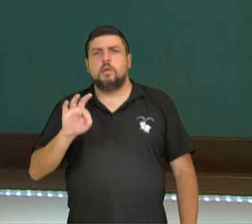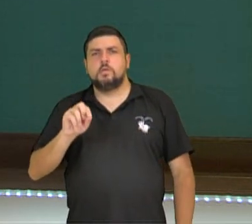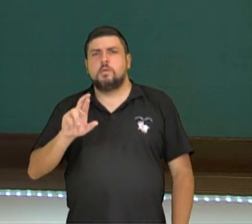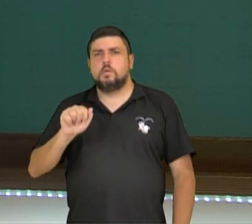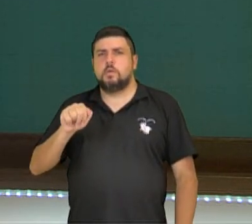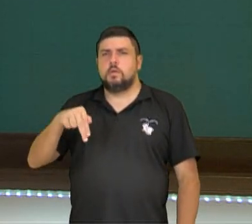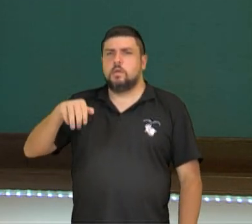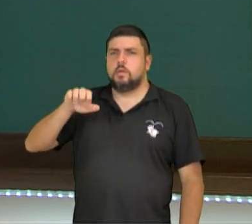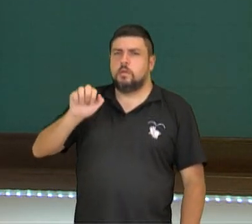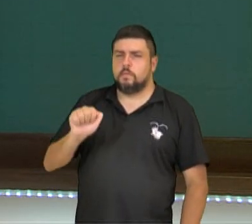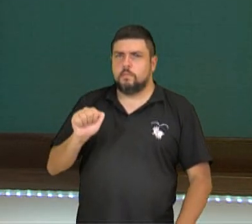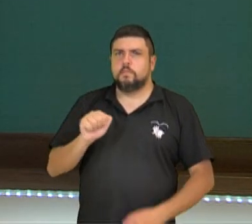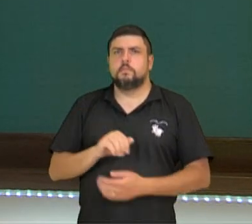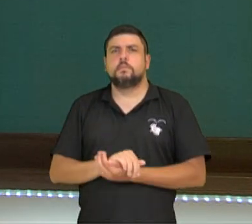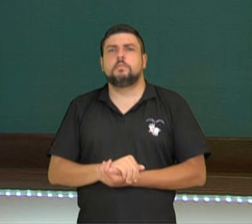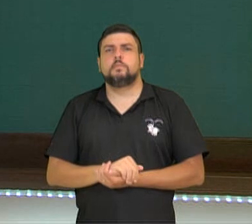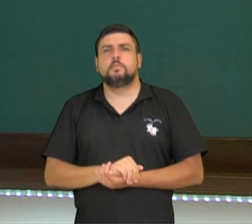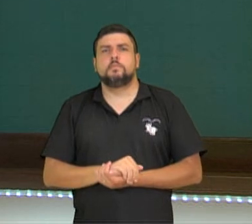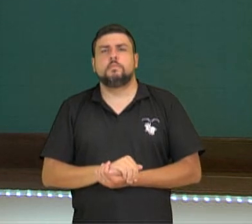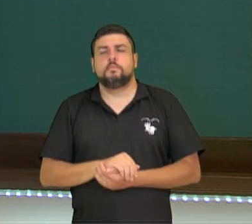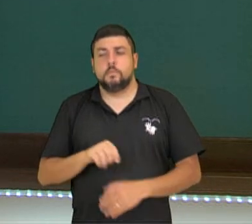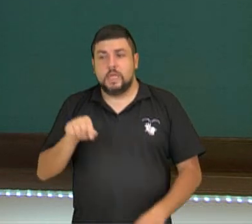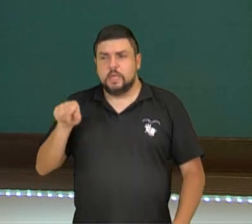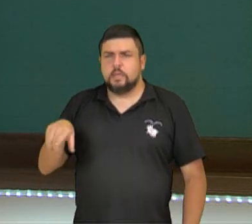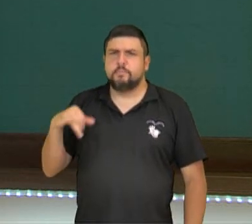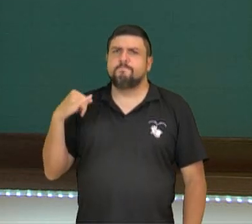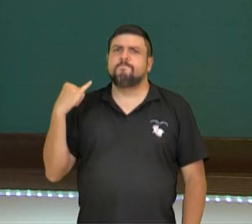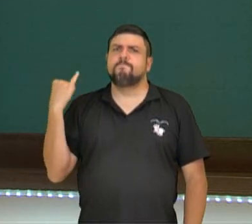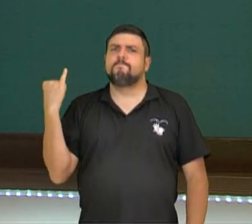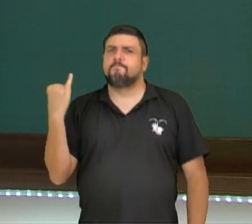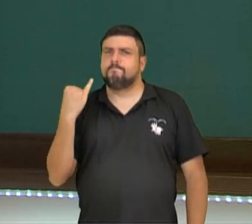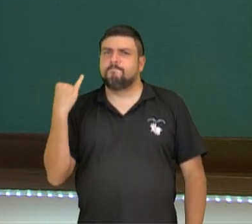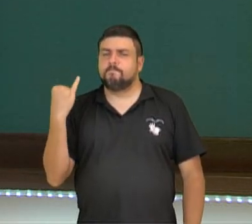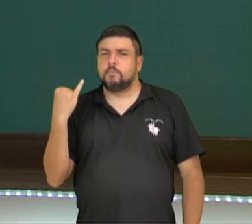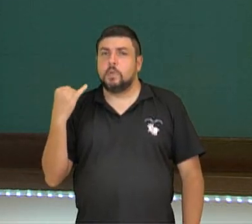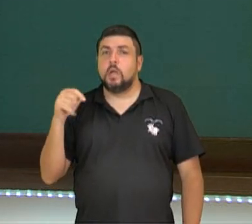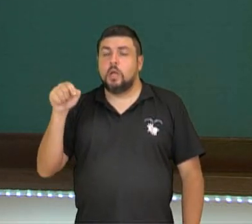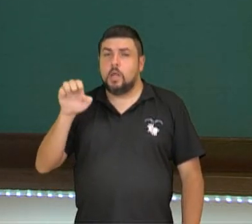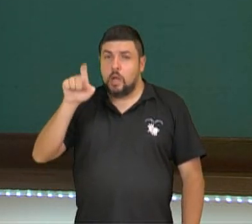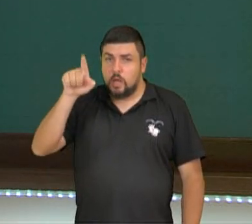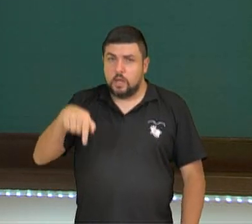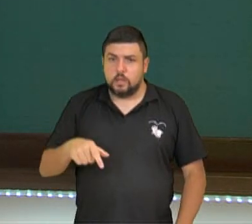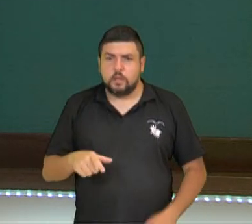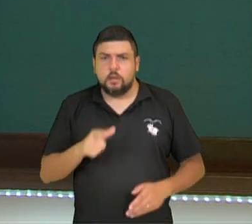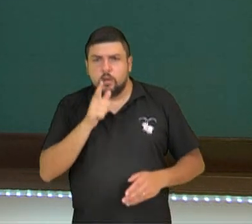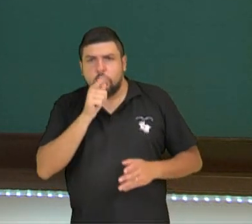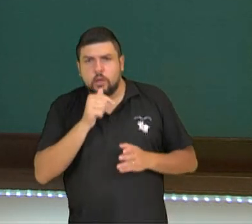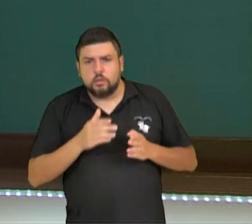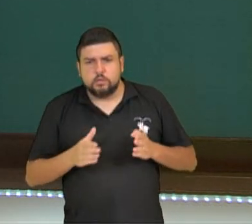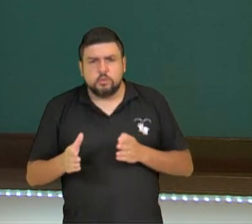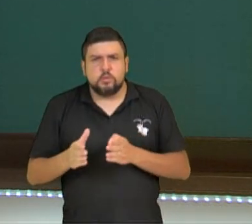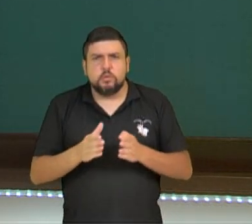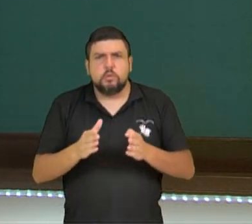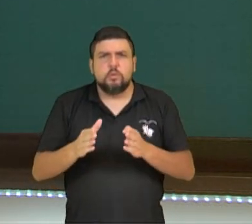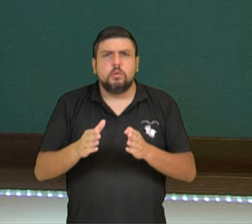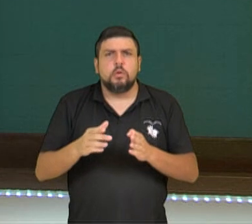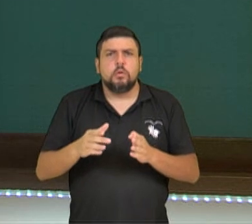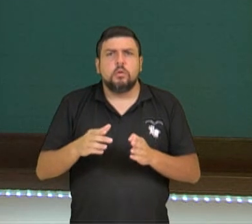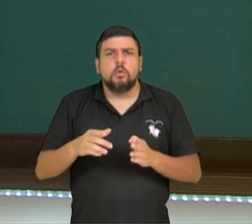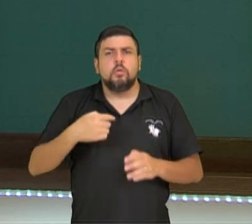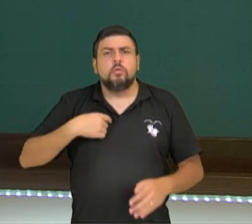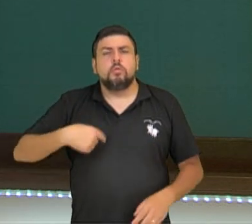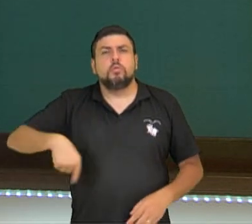litorânea. Importantíssimo, por quê? Porque são rios conhecidos, são áreas que a gente ouve falar e é